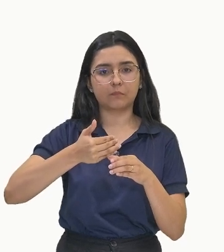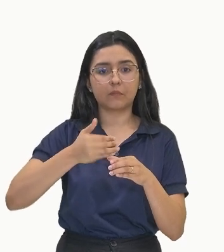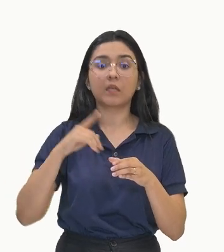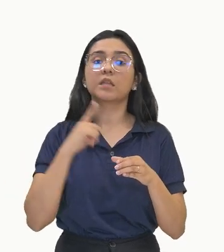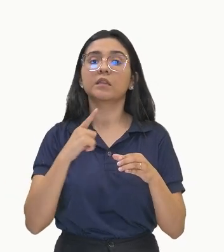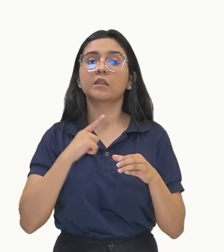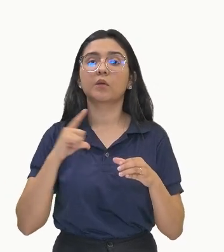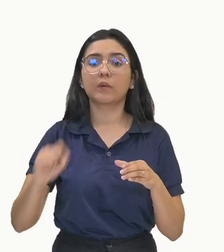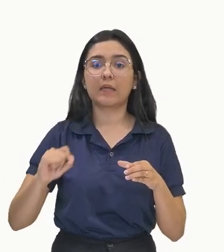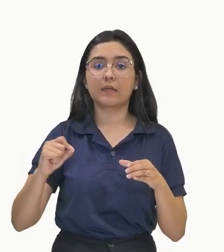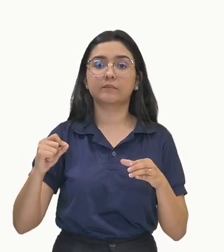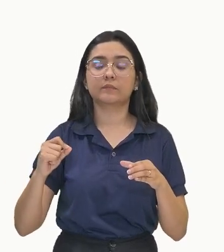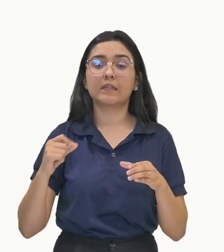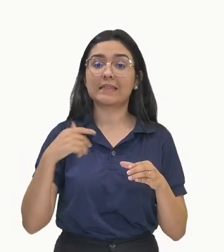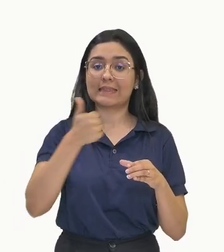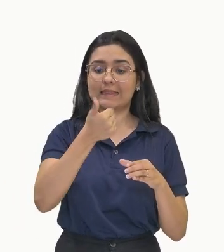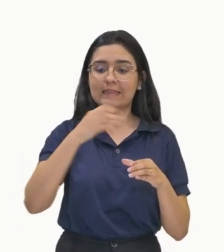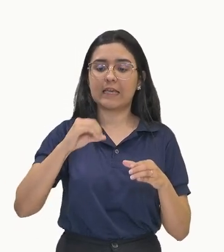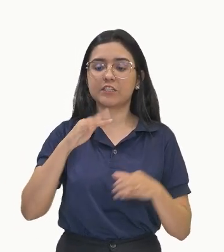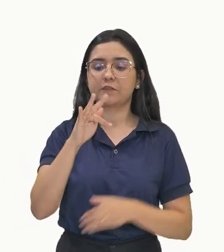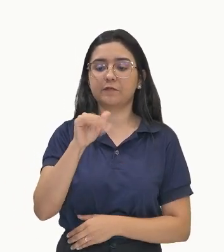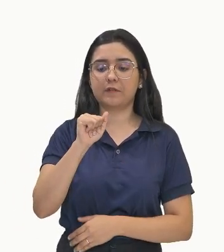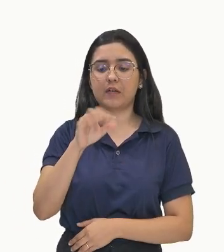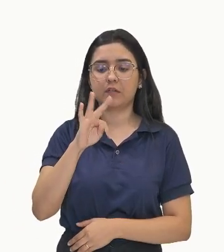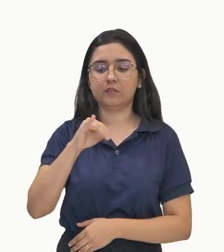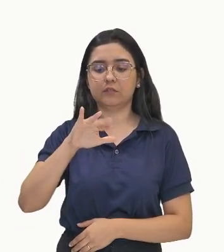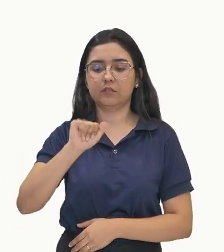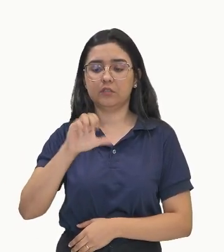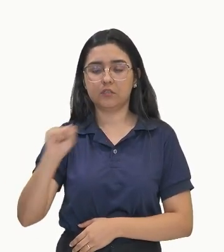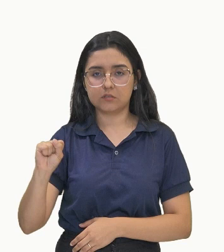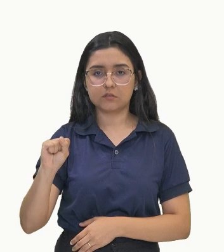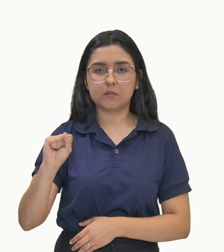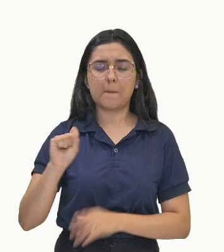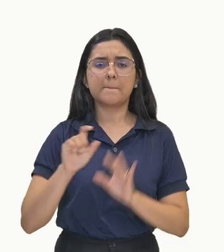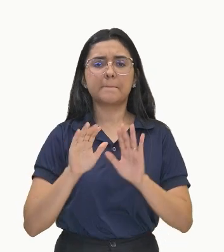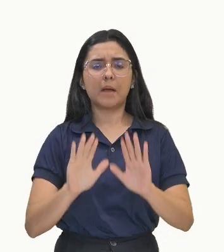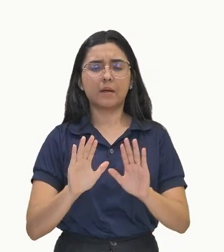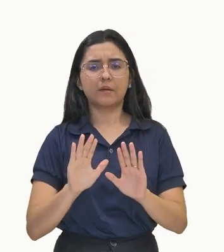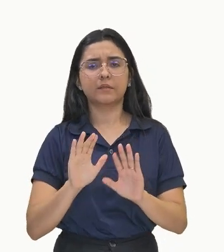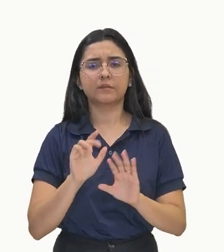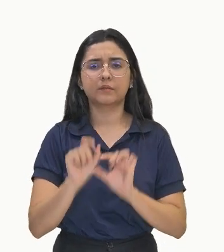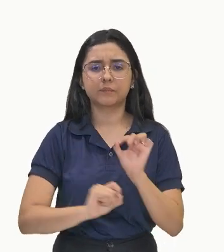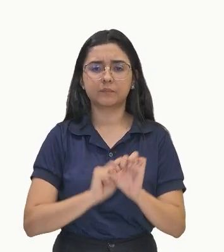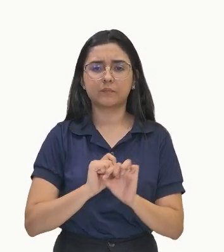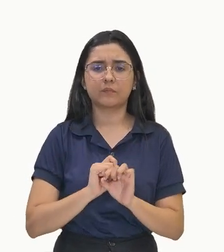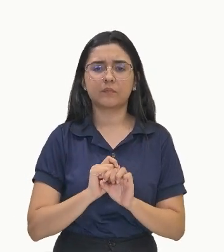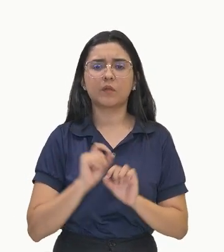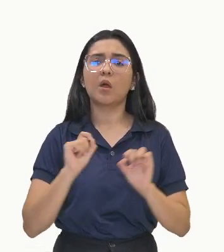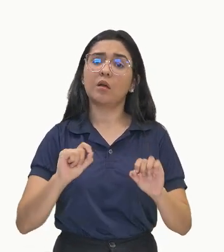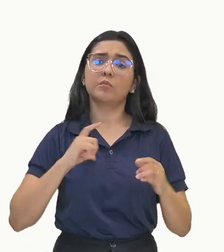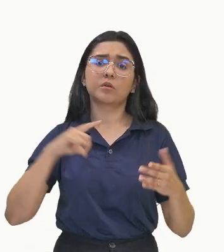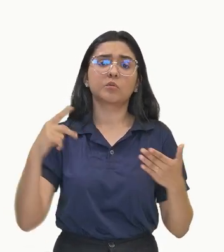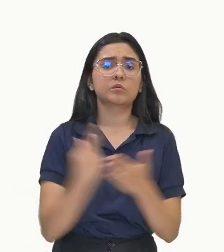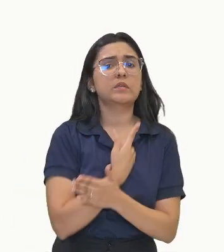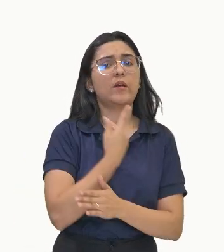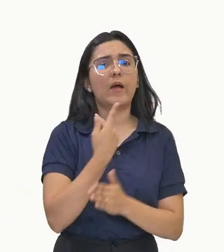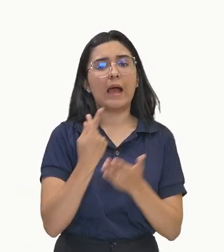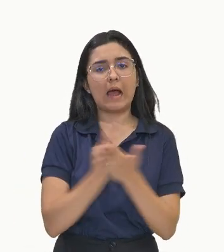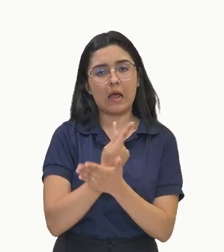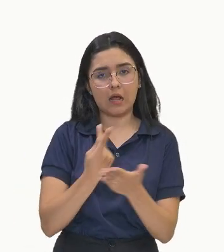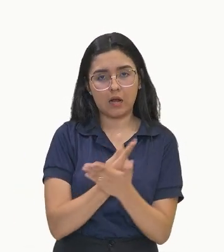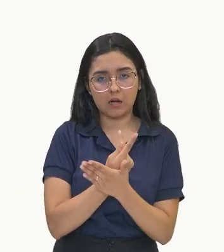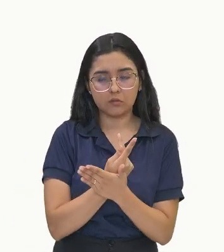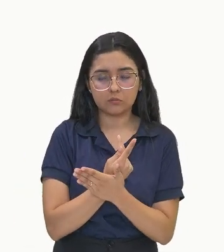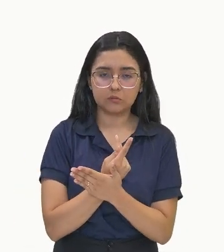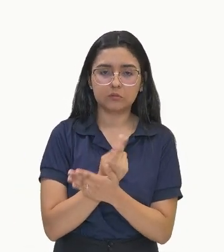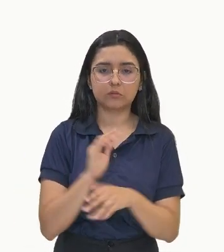teria 10 fatias, tá? Só que alguma coisa deu errado. E ela,